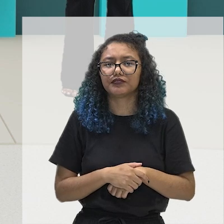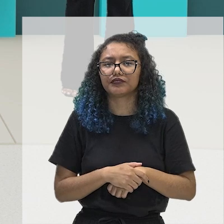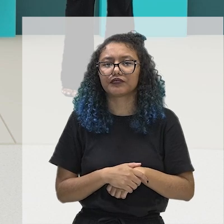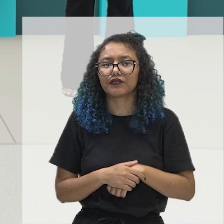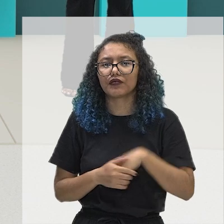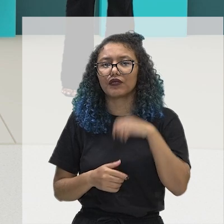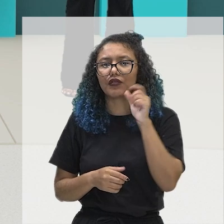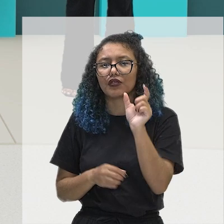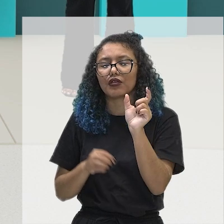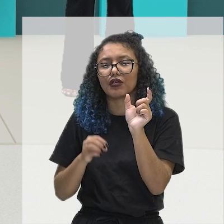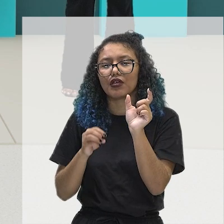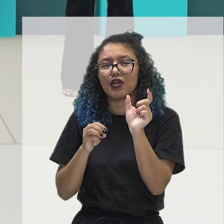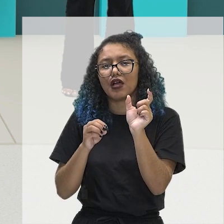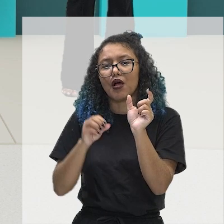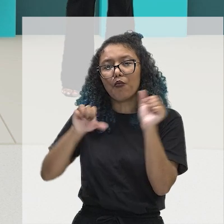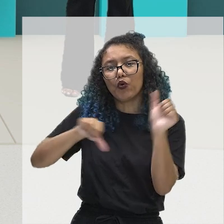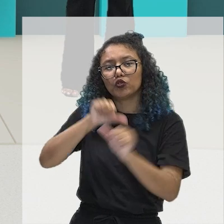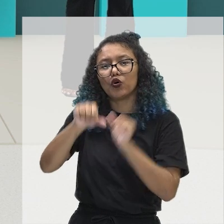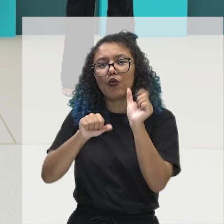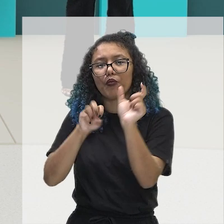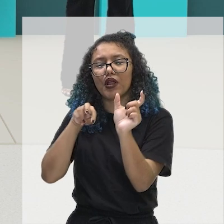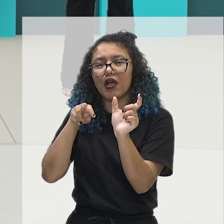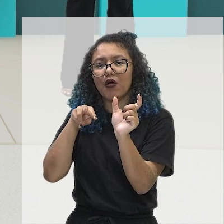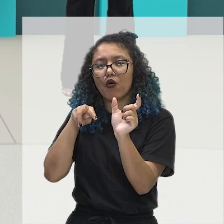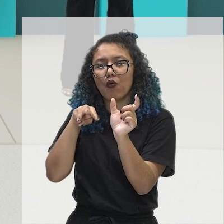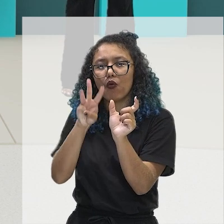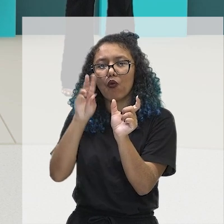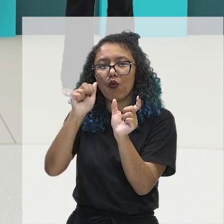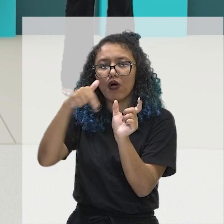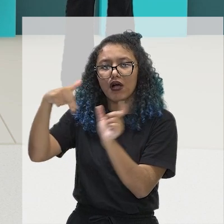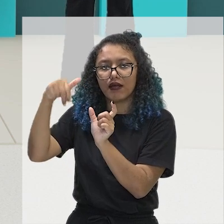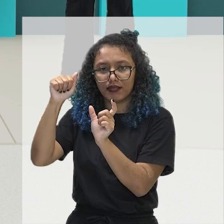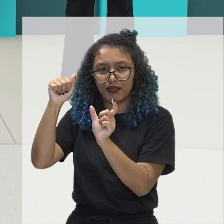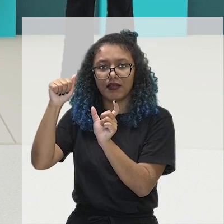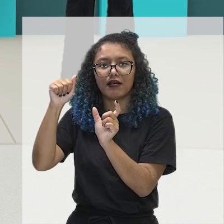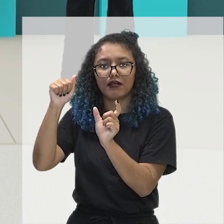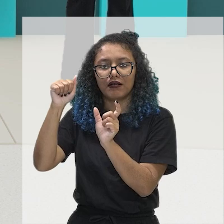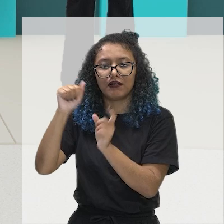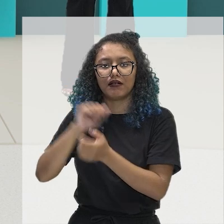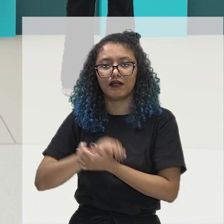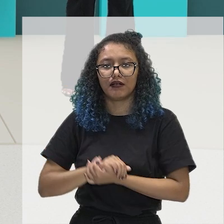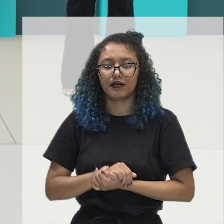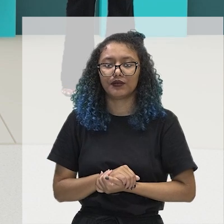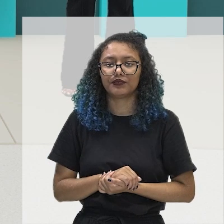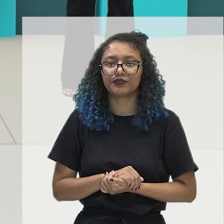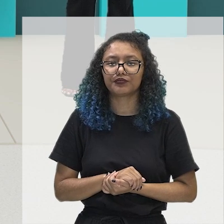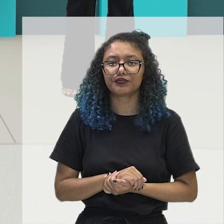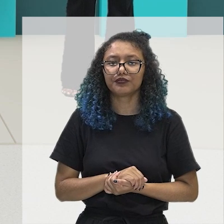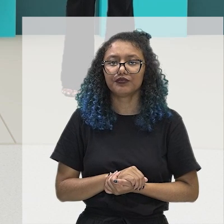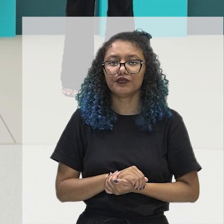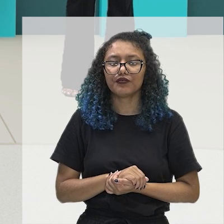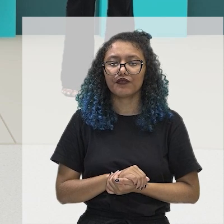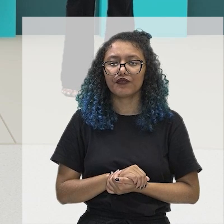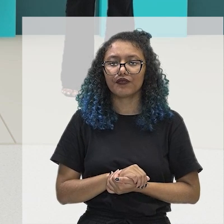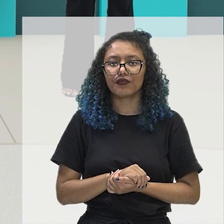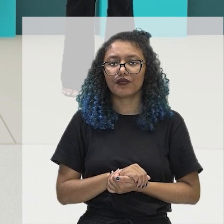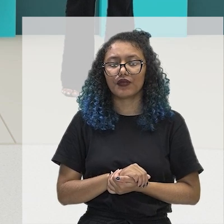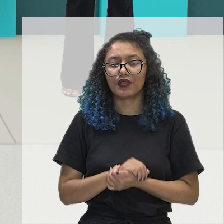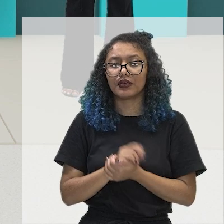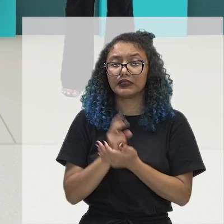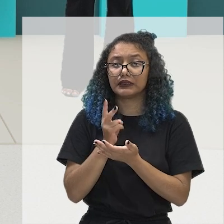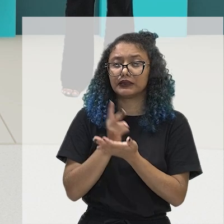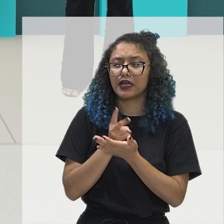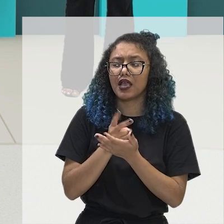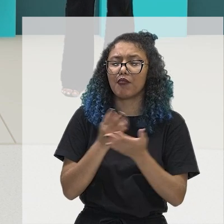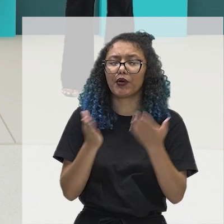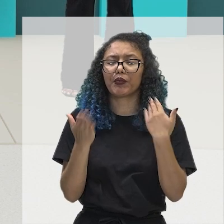juntou, linkou e virou wanna. I wanna have fun. I wanna have fun. Sempre nos diálogos,